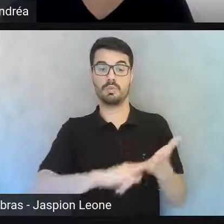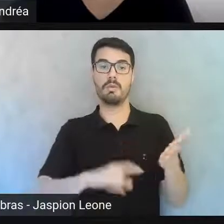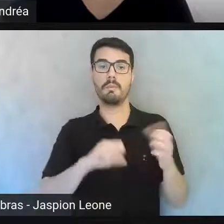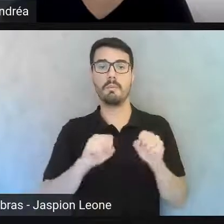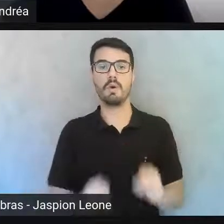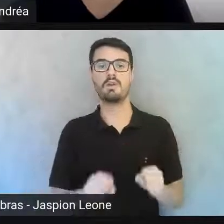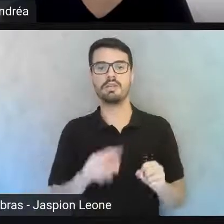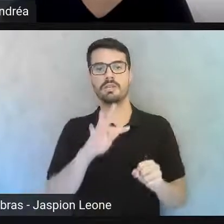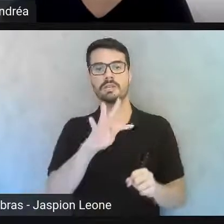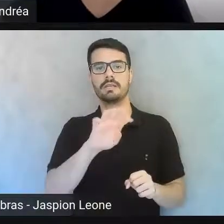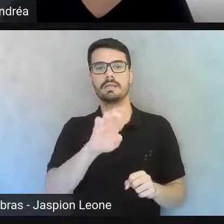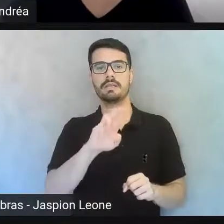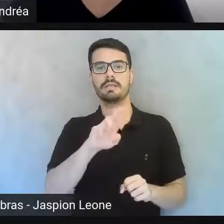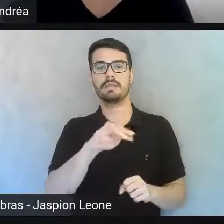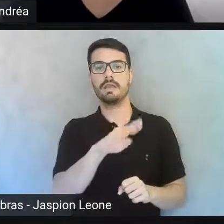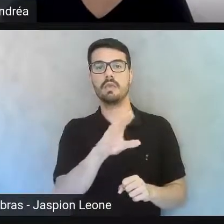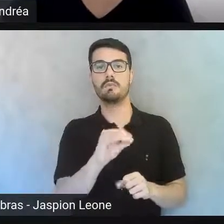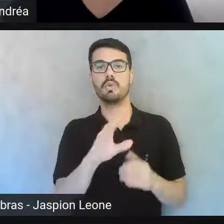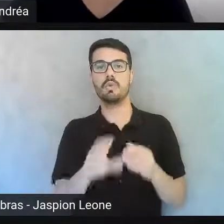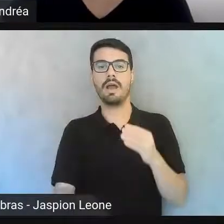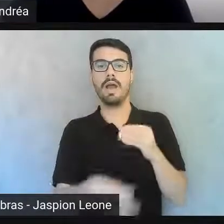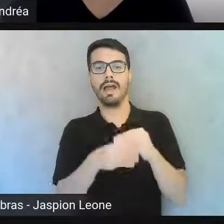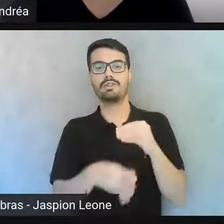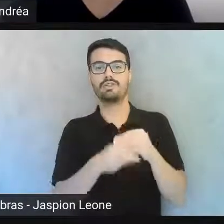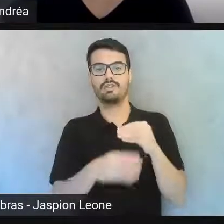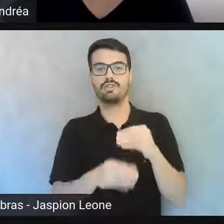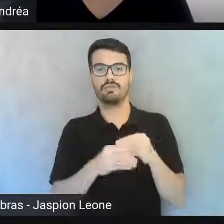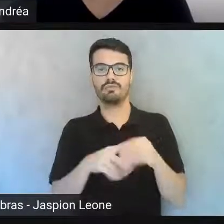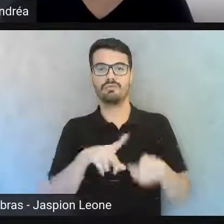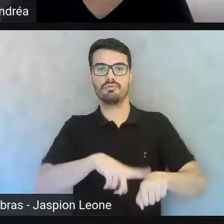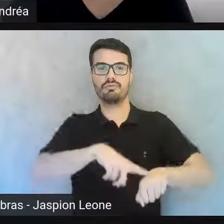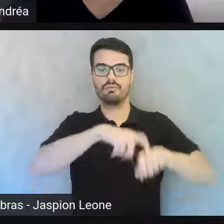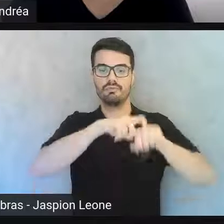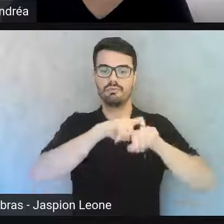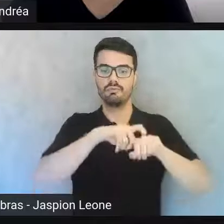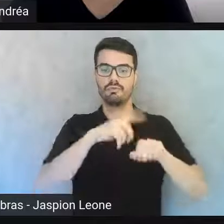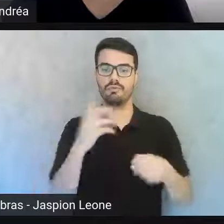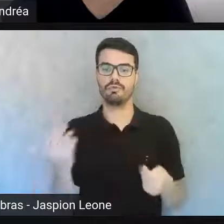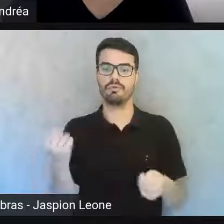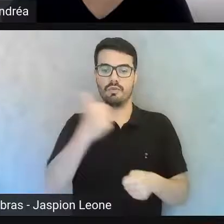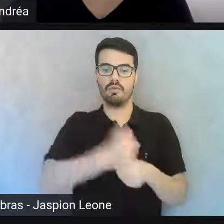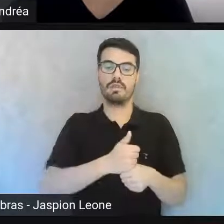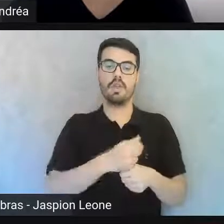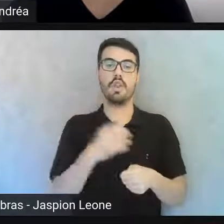aditivo suspendendo, um termo aditivo voltando, estabelecendo nova data.